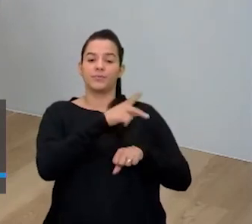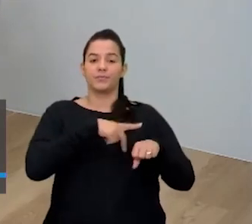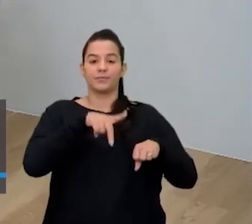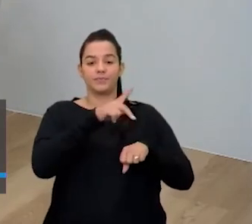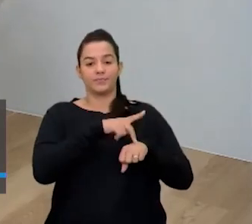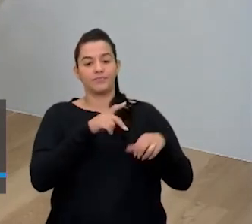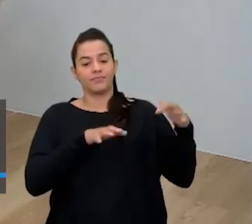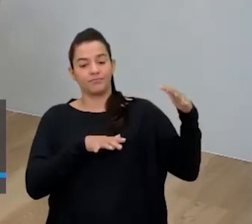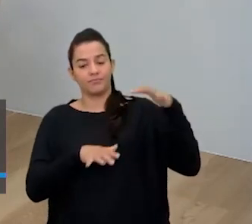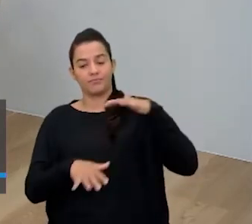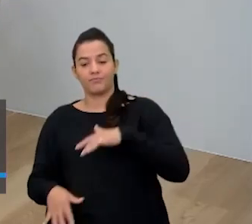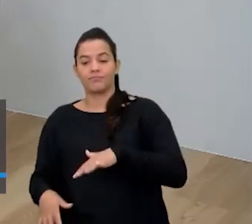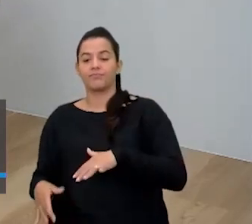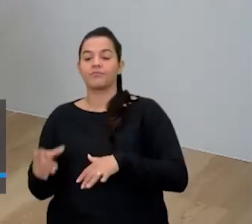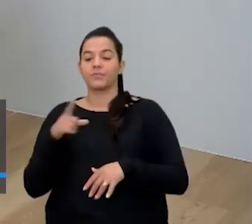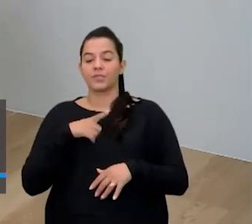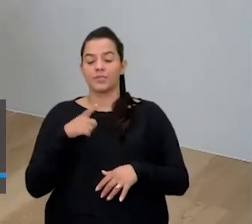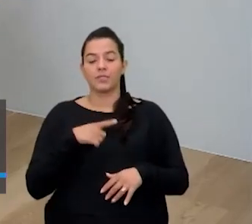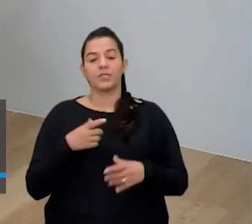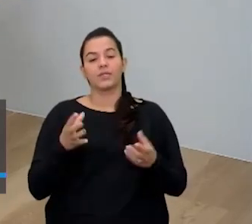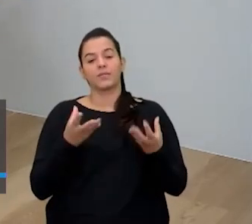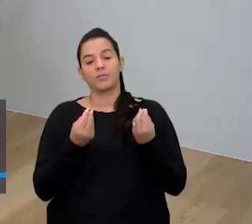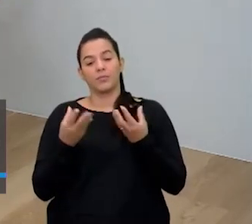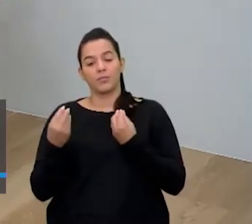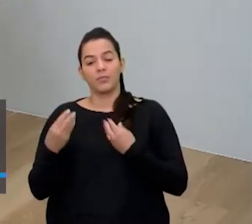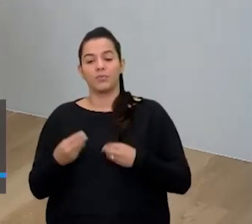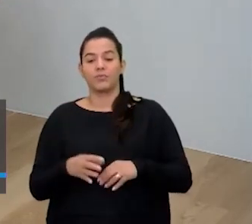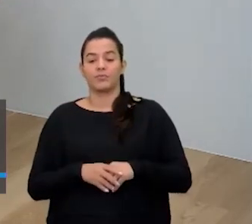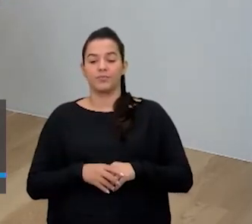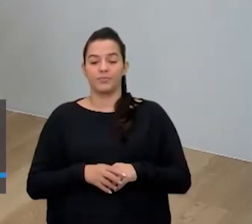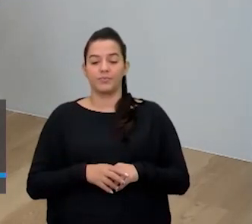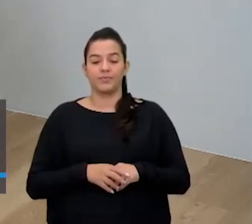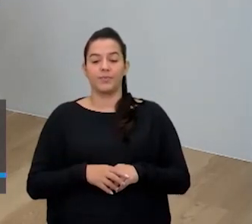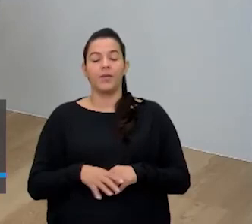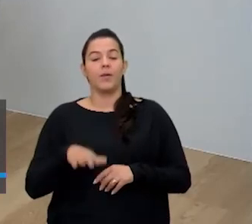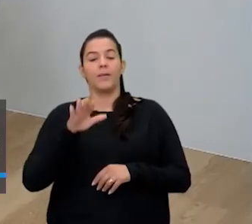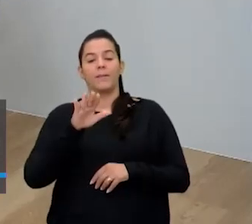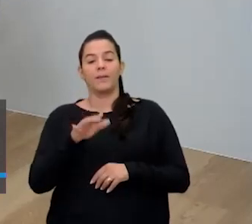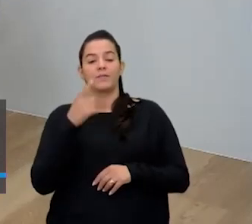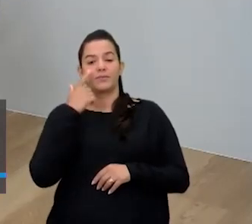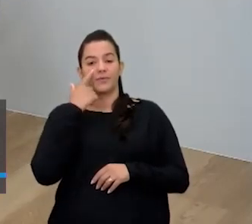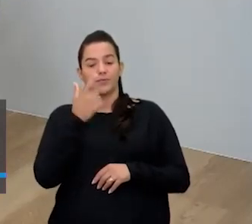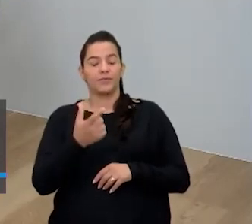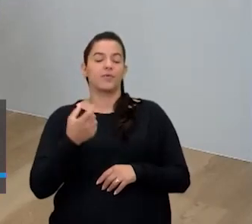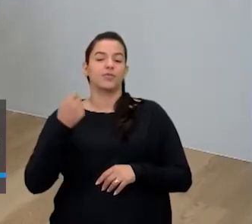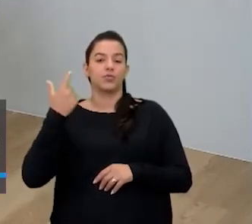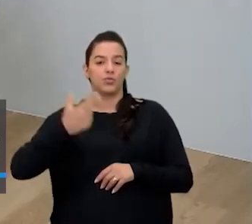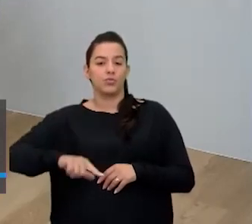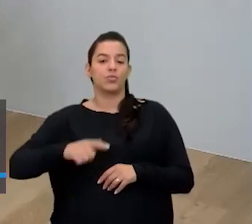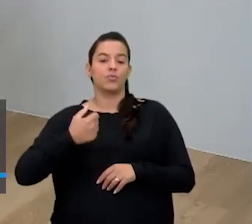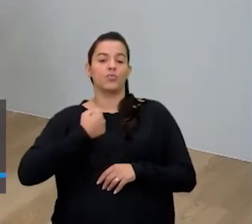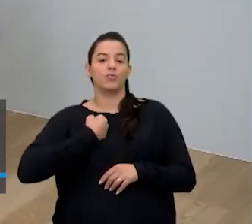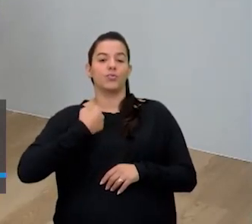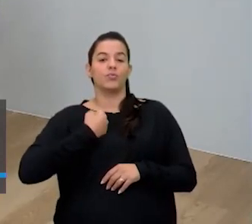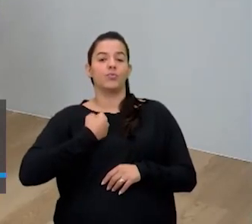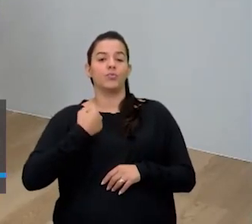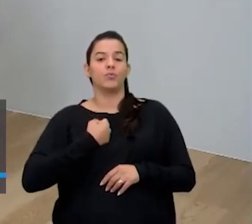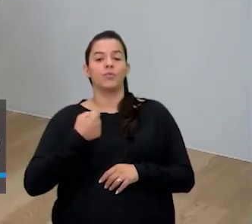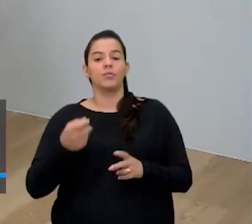Brasil recebe muitos refugiados, mas se a gente for olhar de novo os números, a gente percebe que